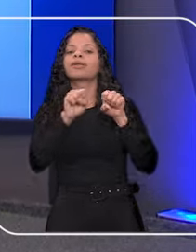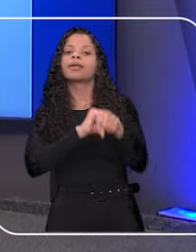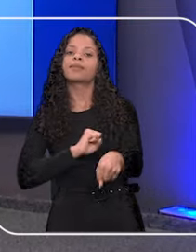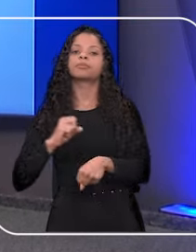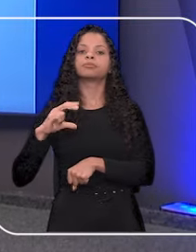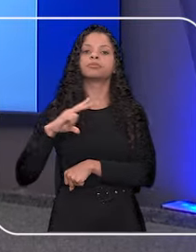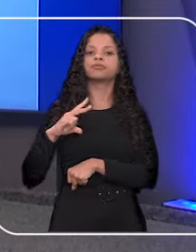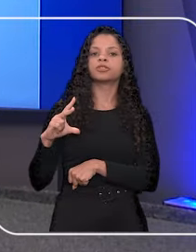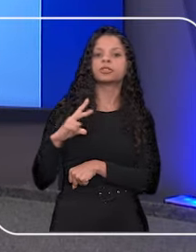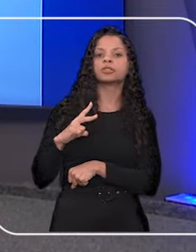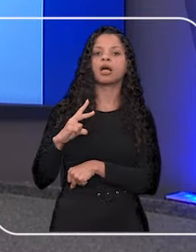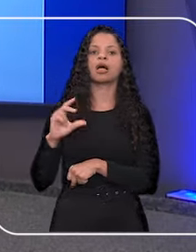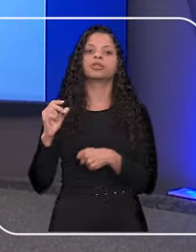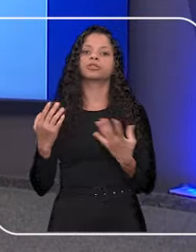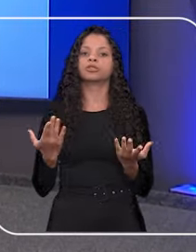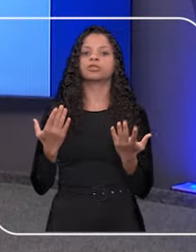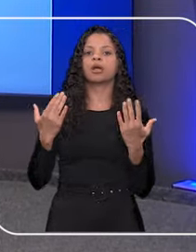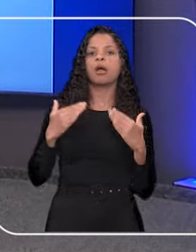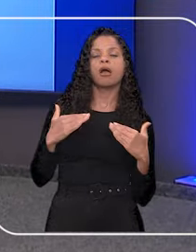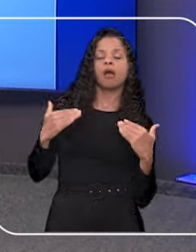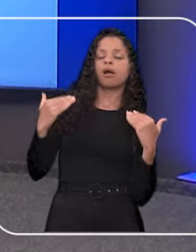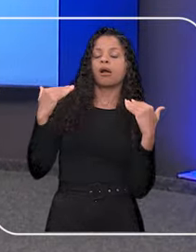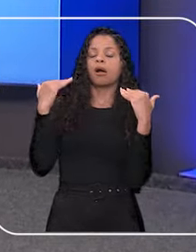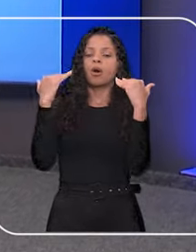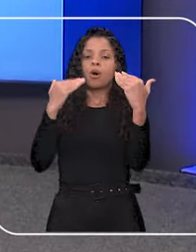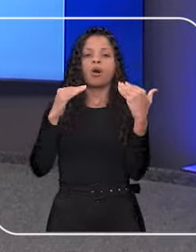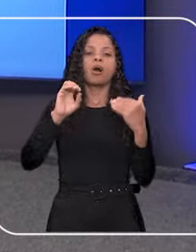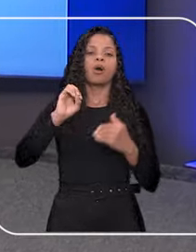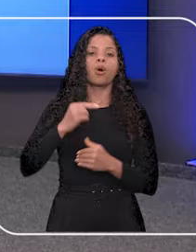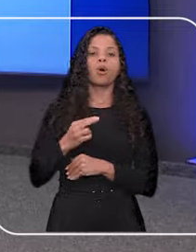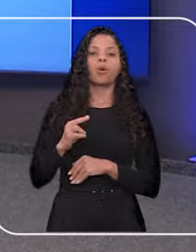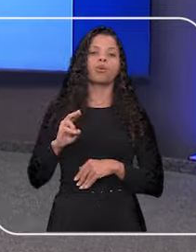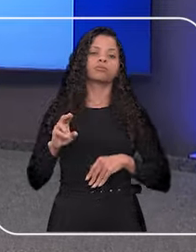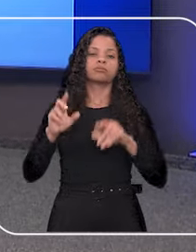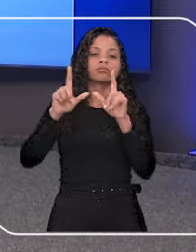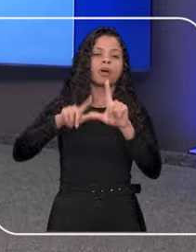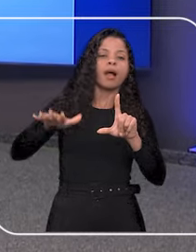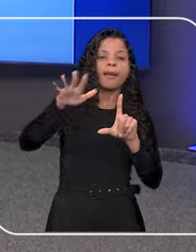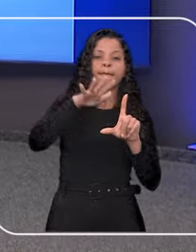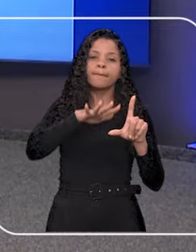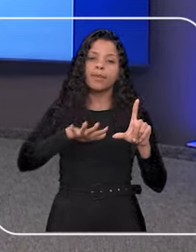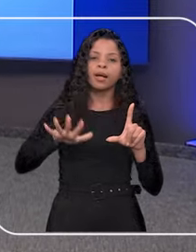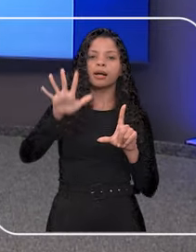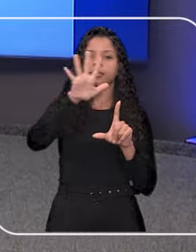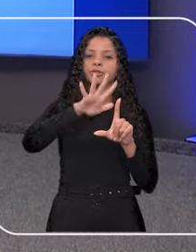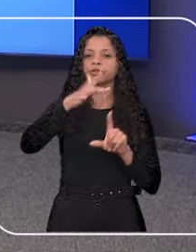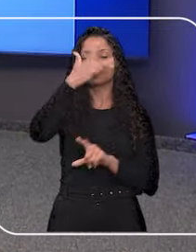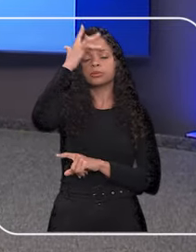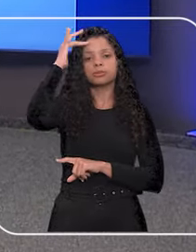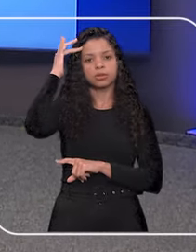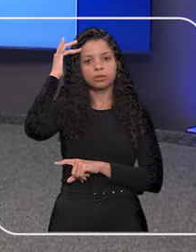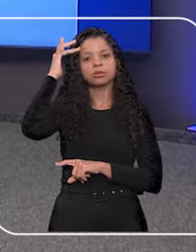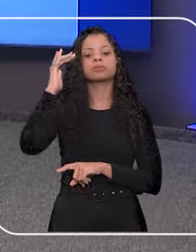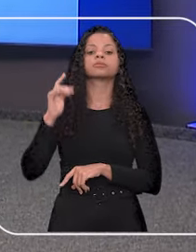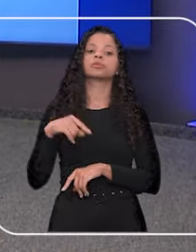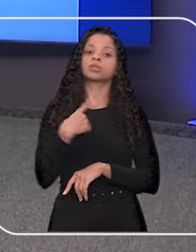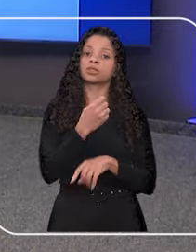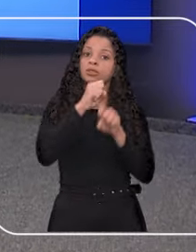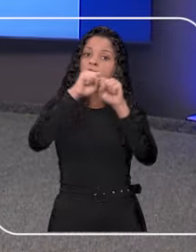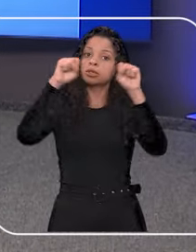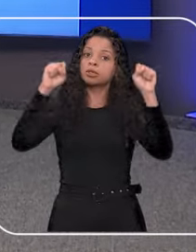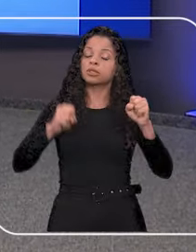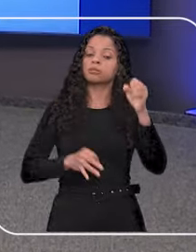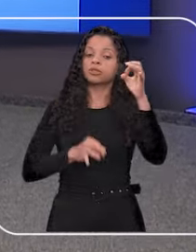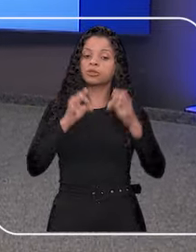intimidade privacidade honra ou im de alguém e o nosso sistema jurídico prevê que o